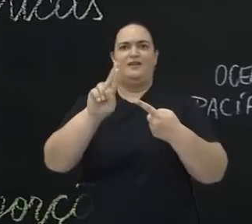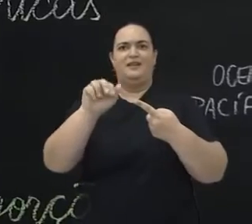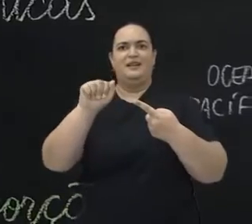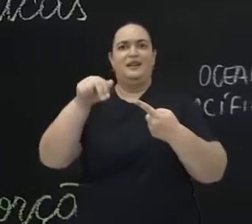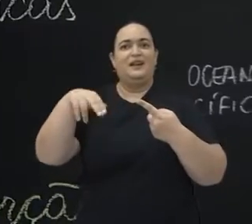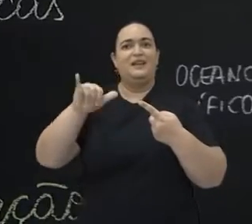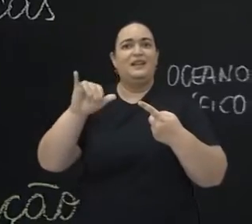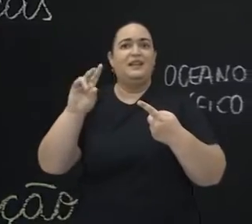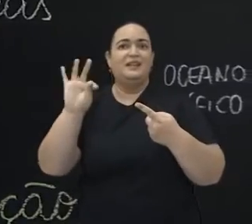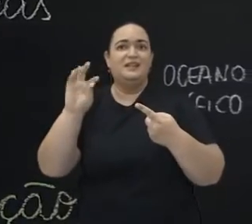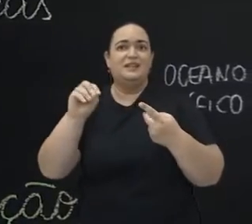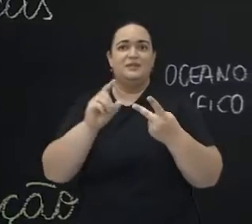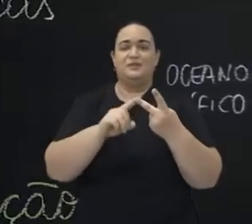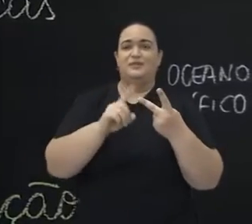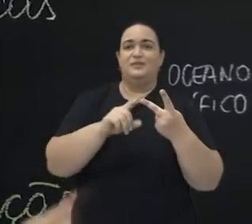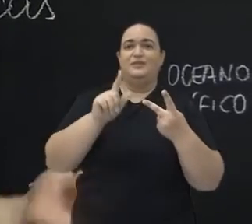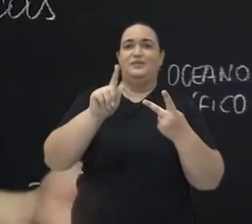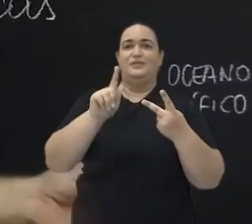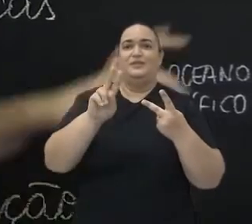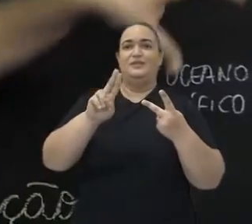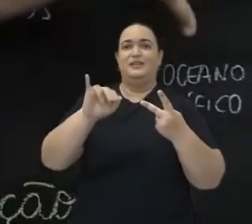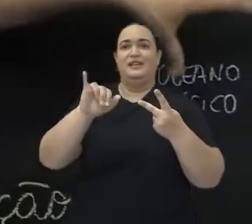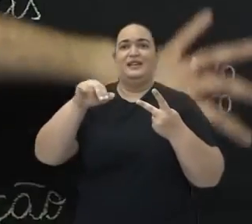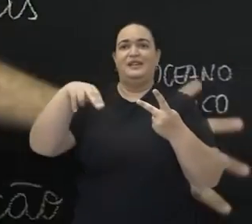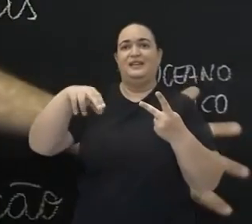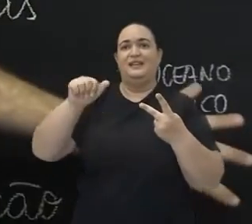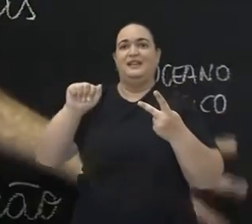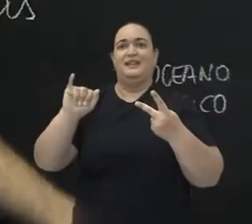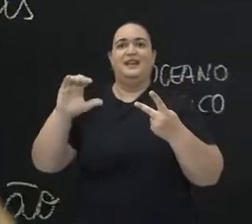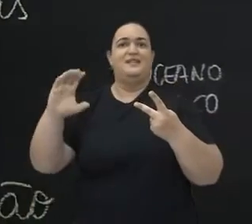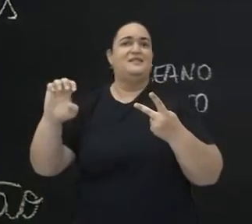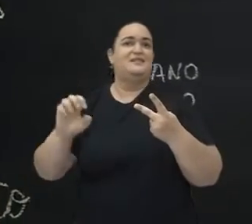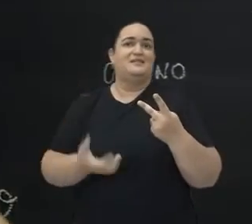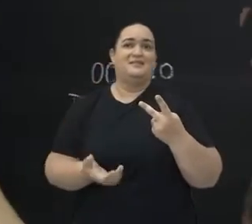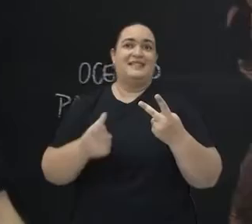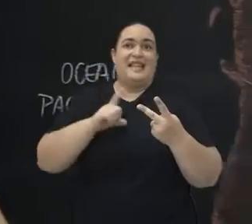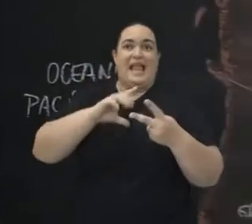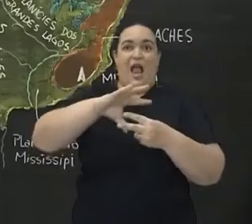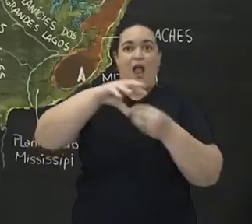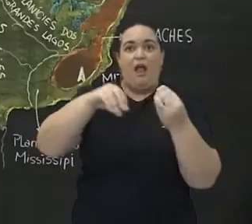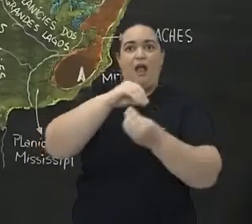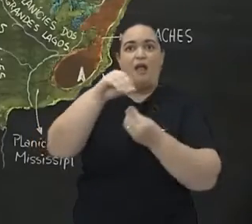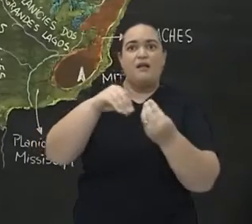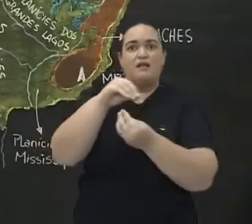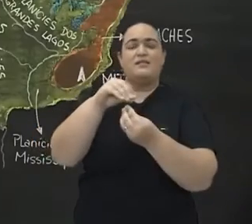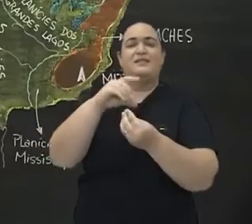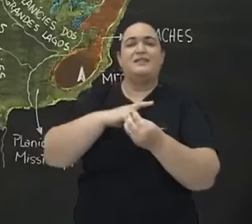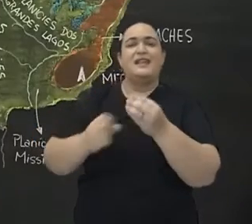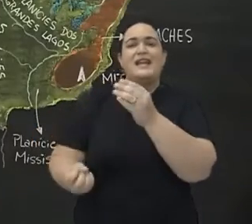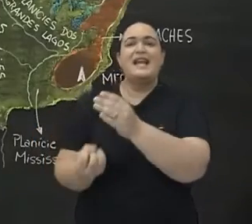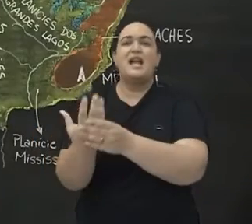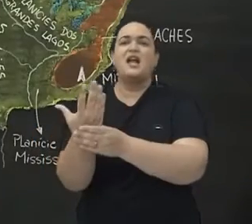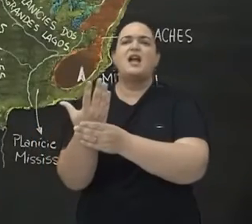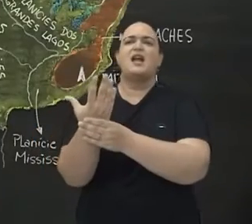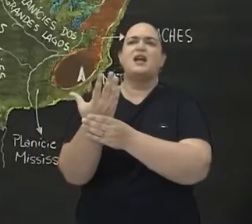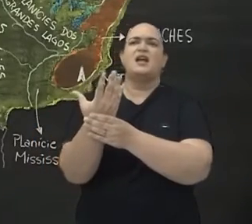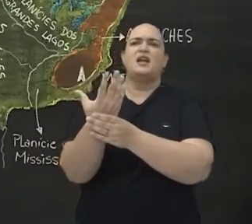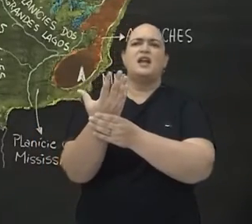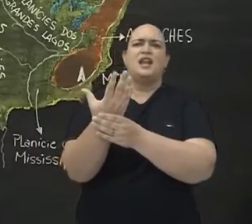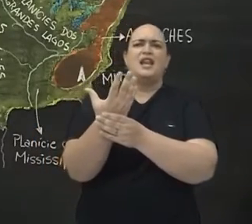formação de gneiss, e essa forma, então, acaba dando origem a diversas